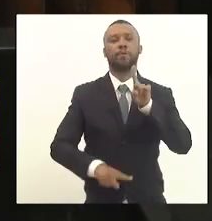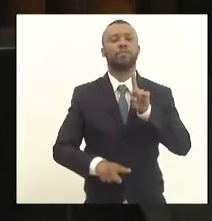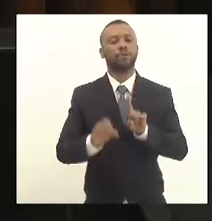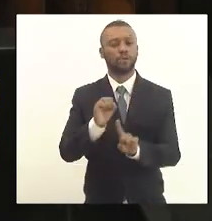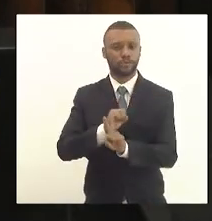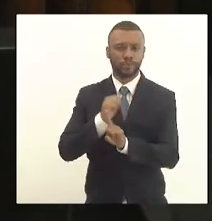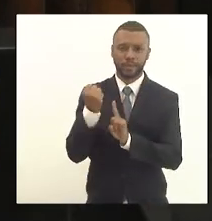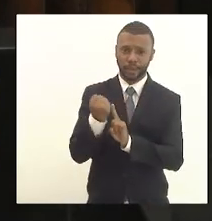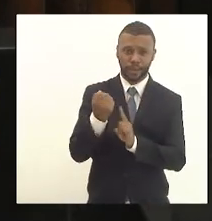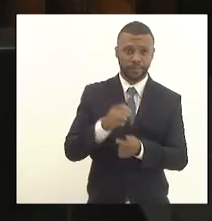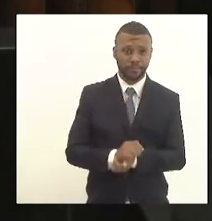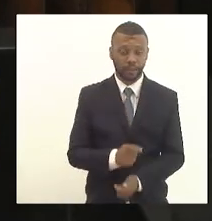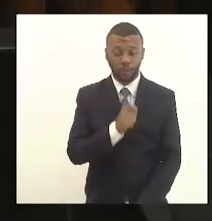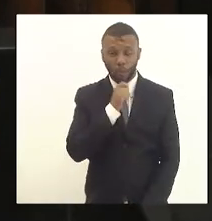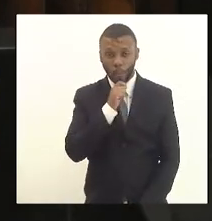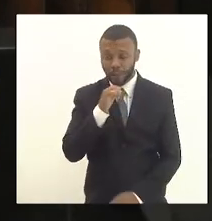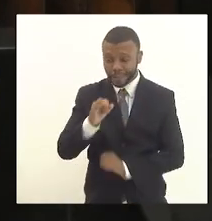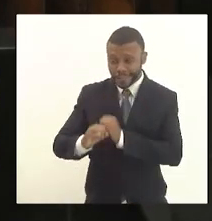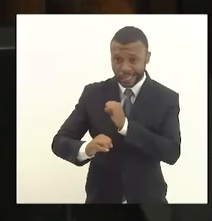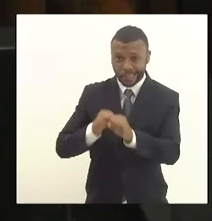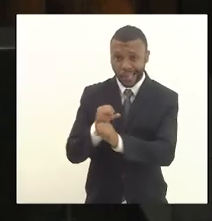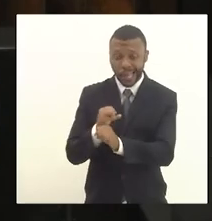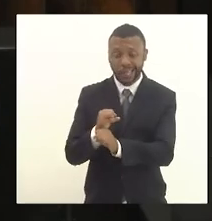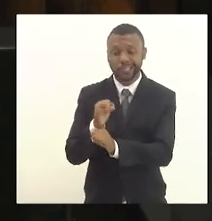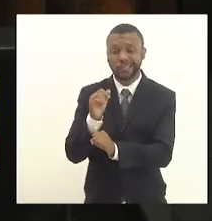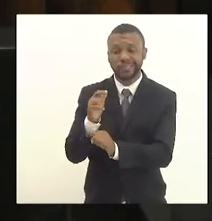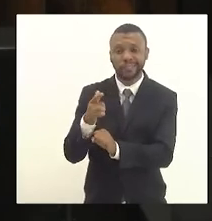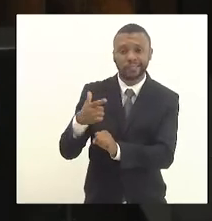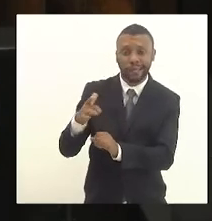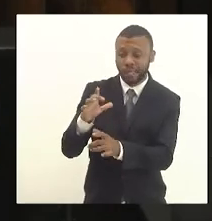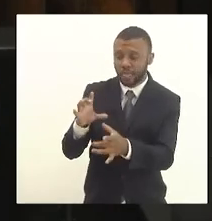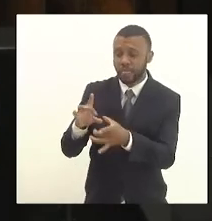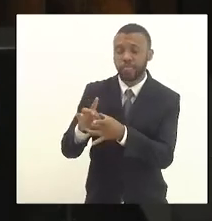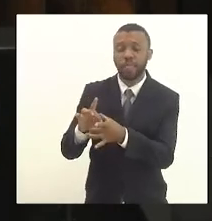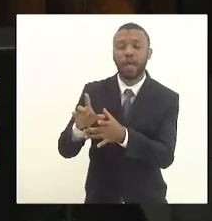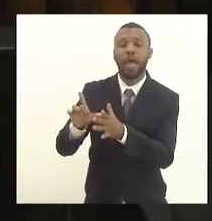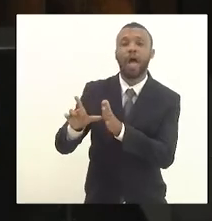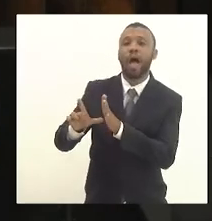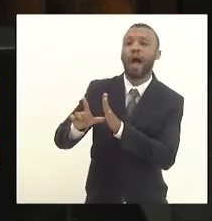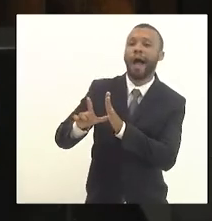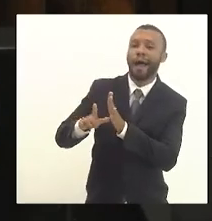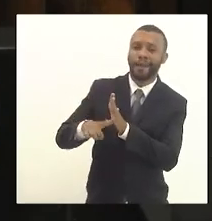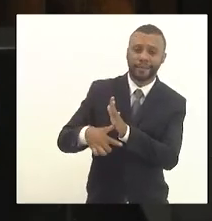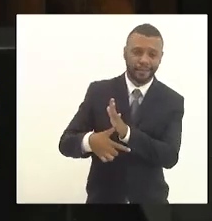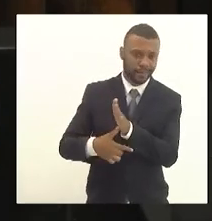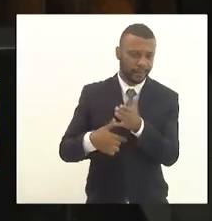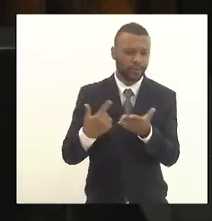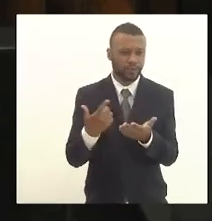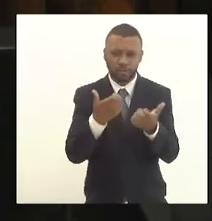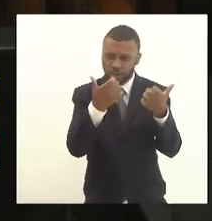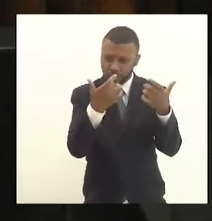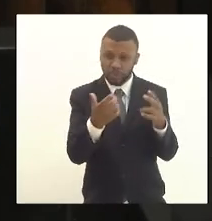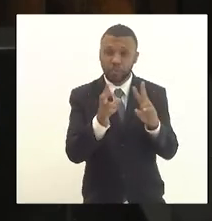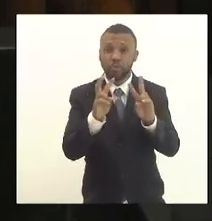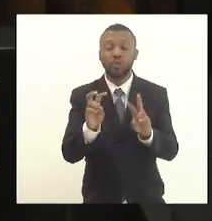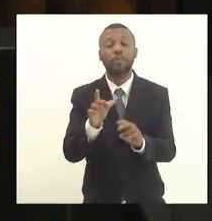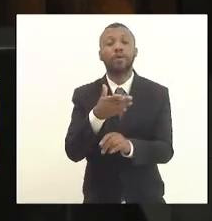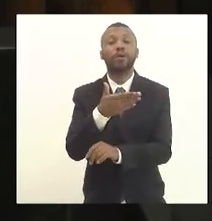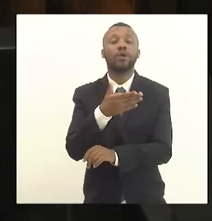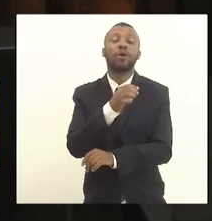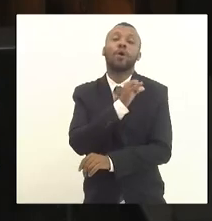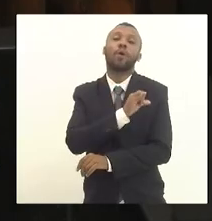Sem conectividade é o atraso. É a manutenção, e estou falando aqui do Rio de Janeiro, na